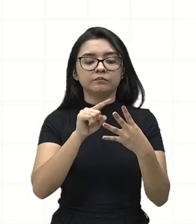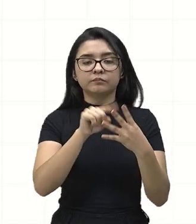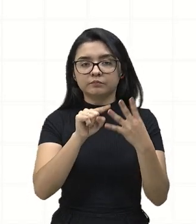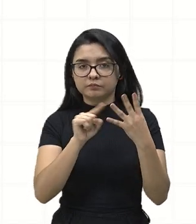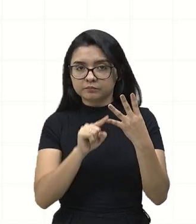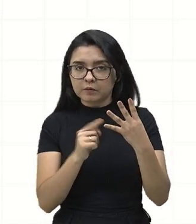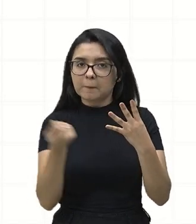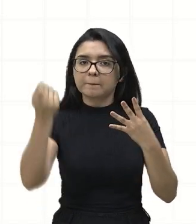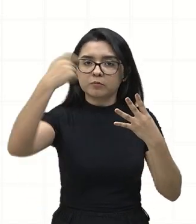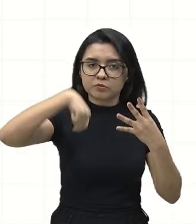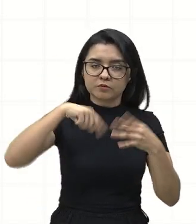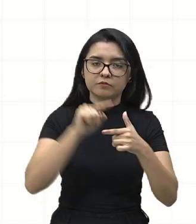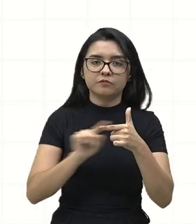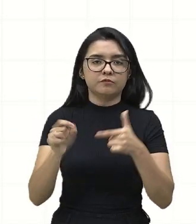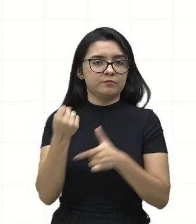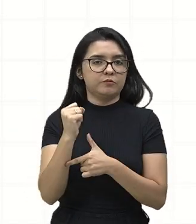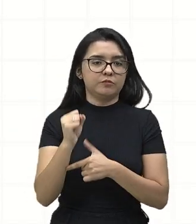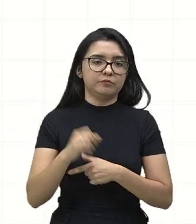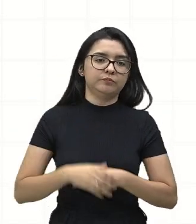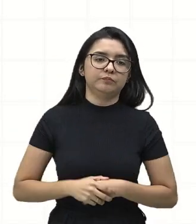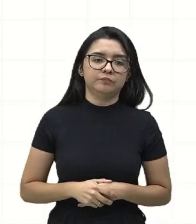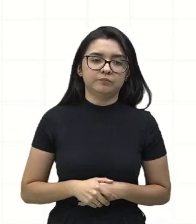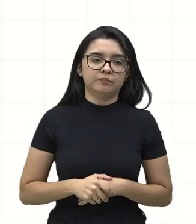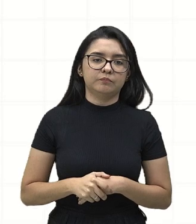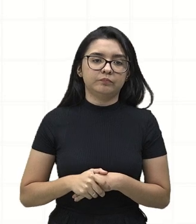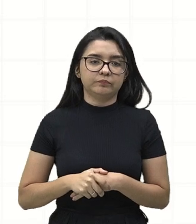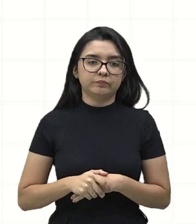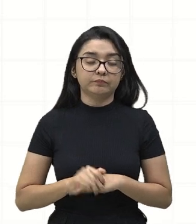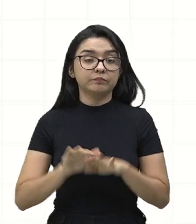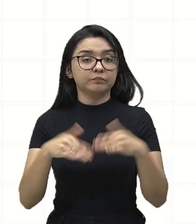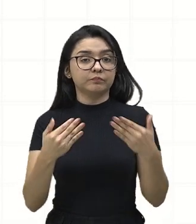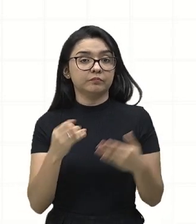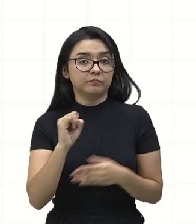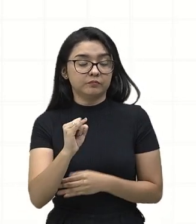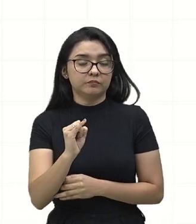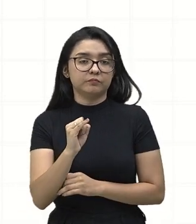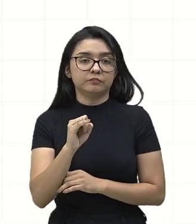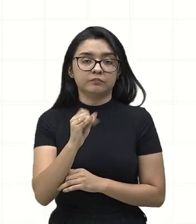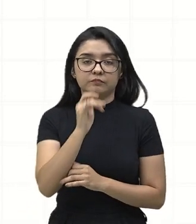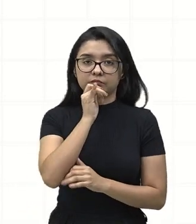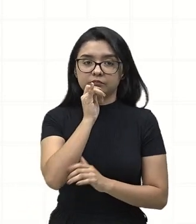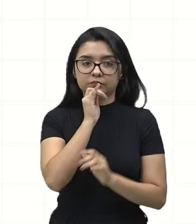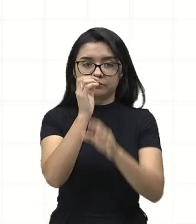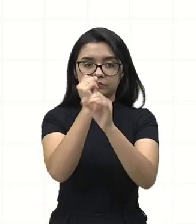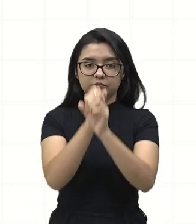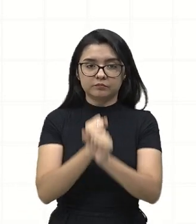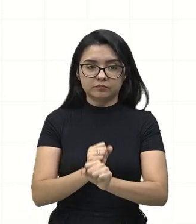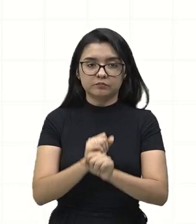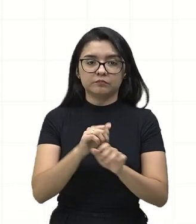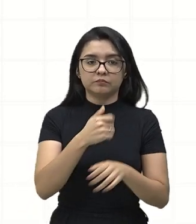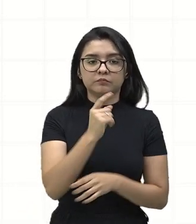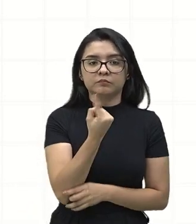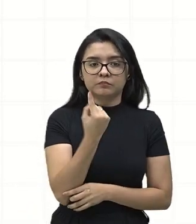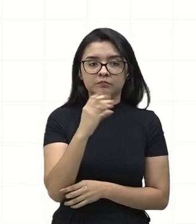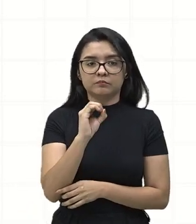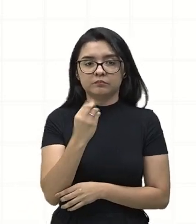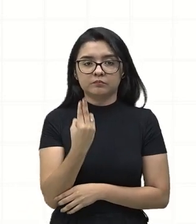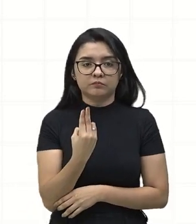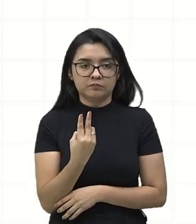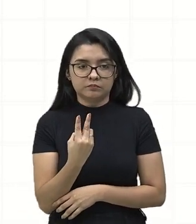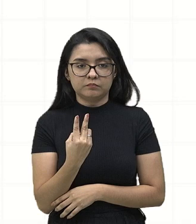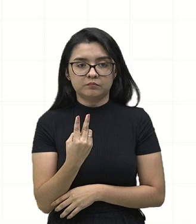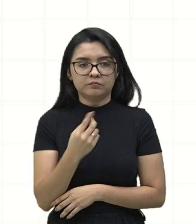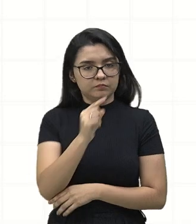algarismos são divisíveis por 8. E se a gente for realizar a divisão, 1024, vamos